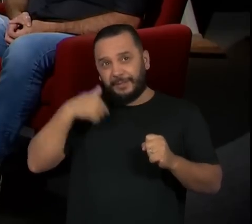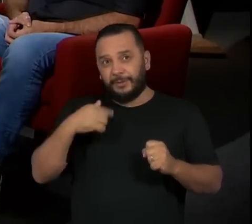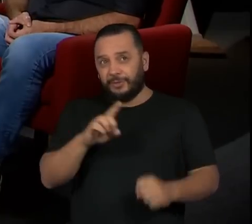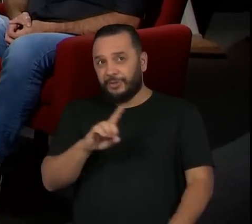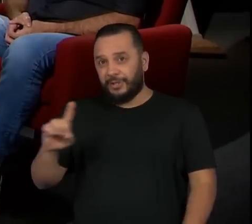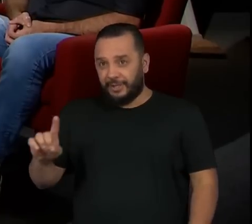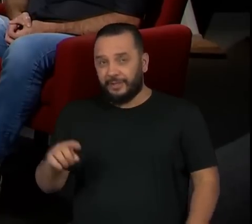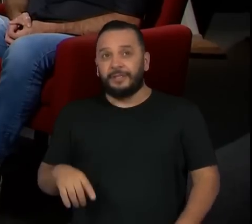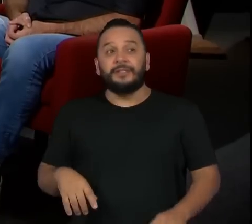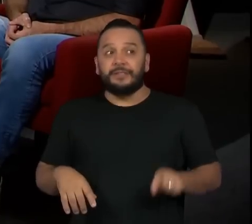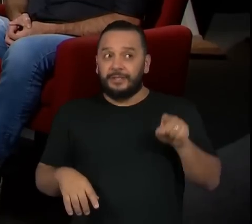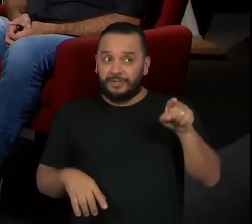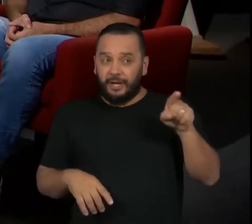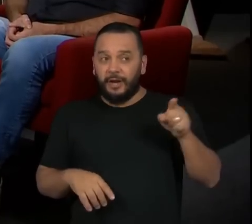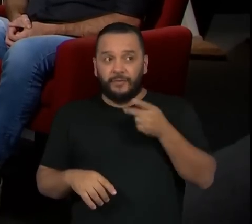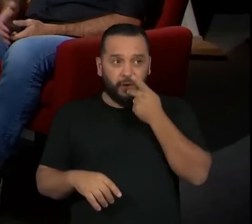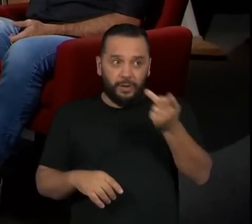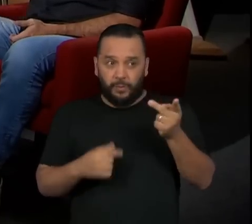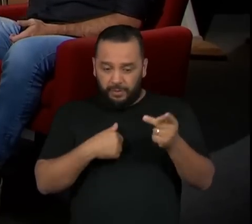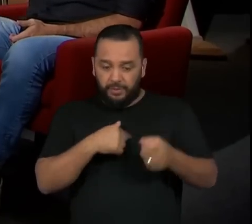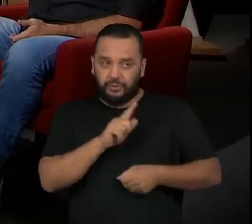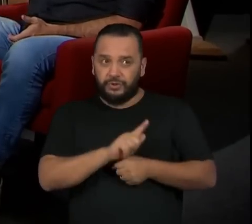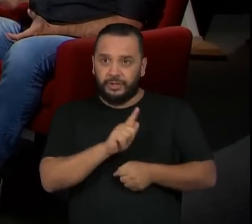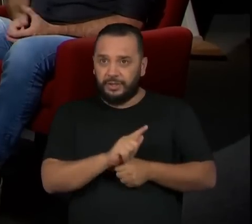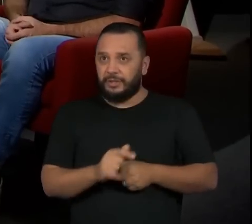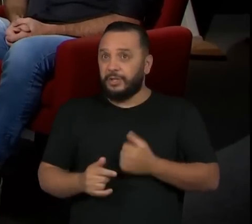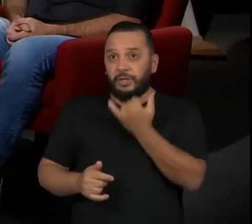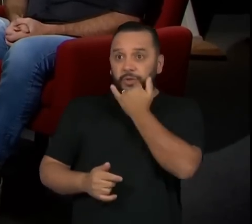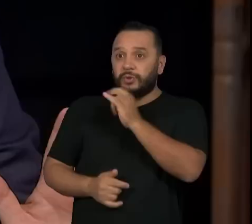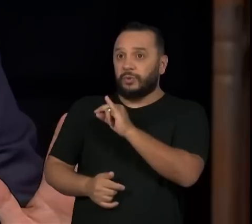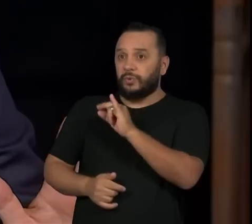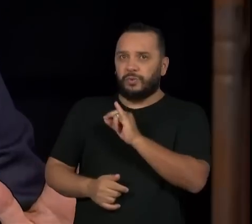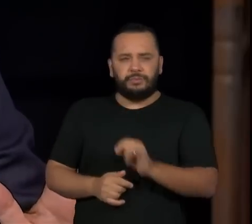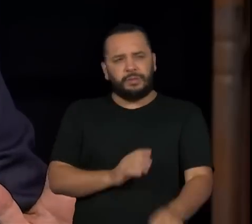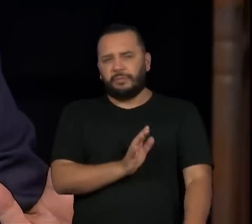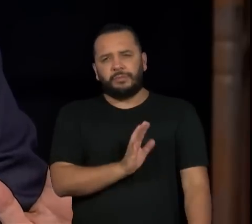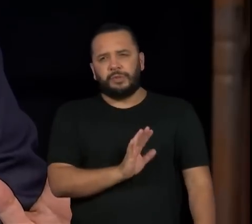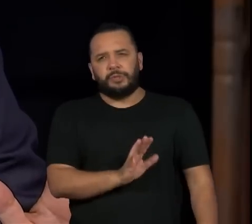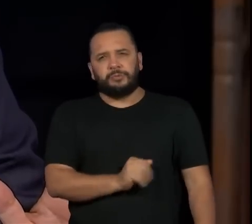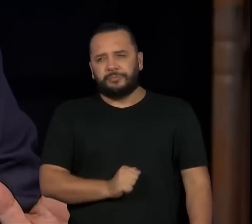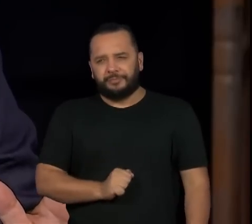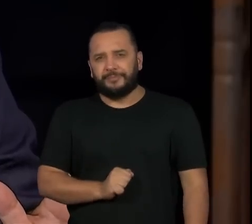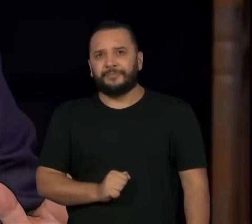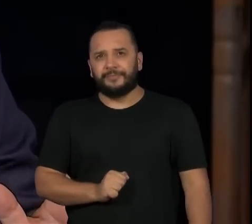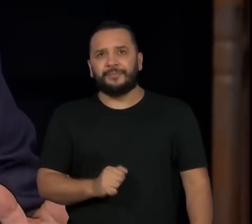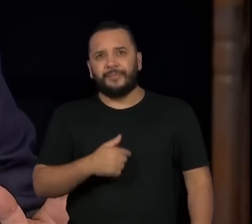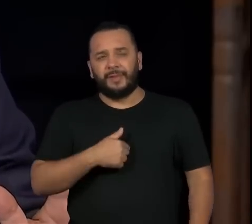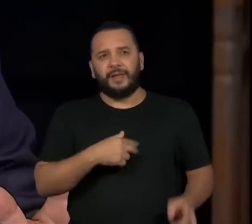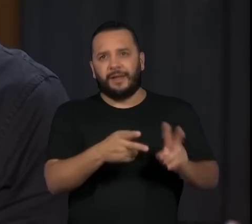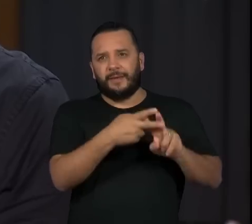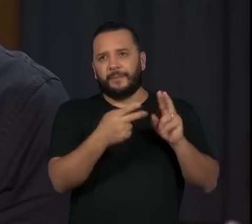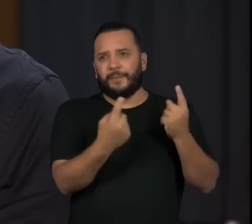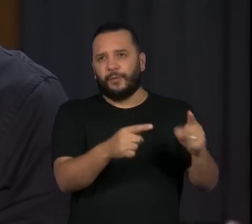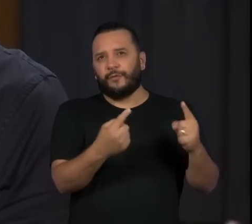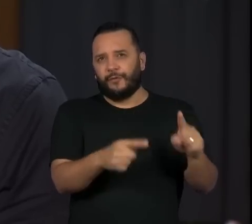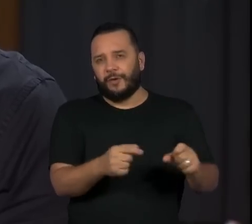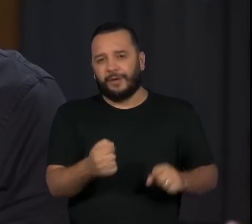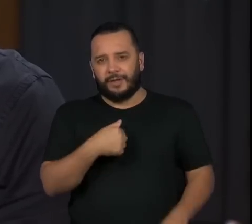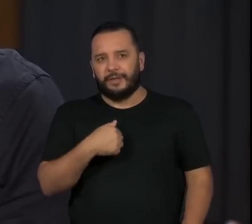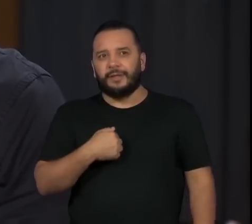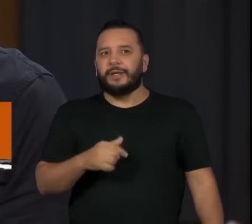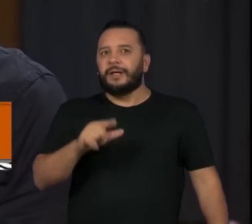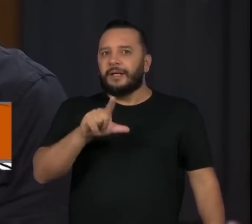chamou de gerente. Desculpa. Agora, não. Aqui o programa chama Provoca.